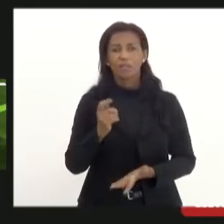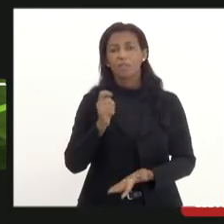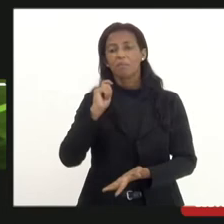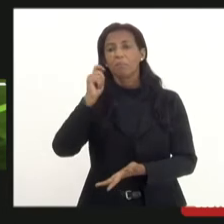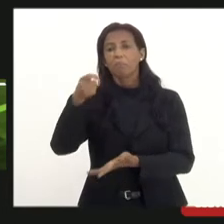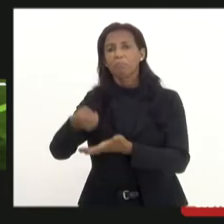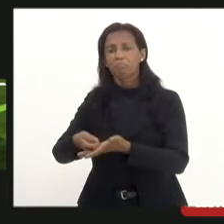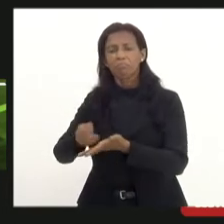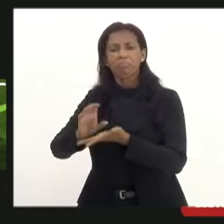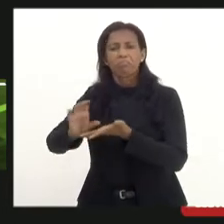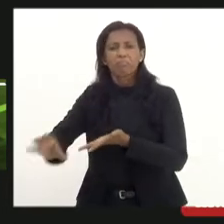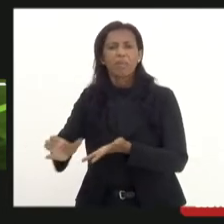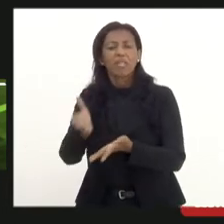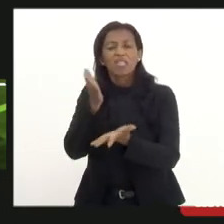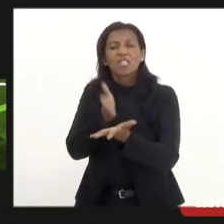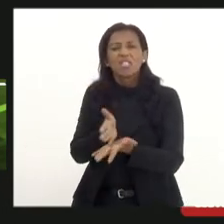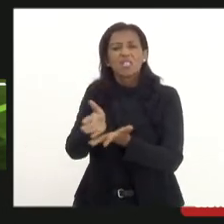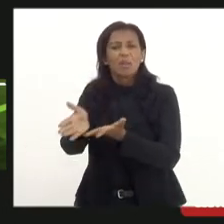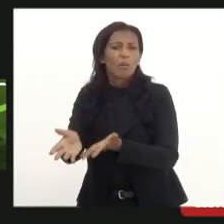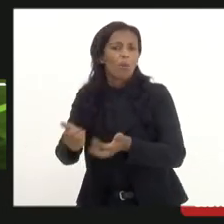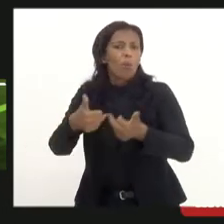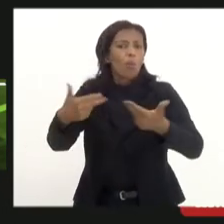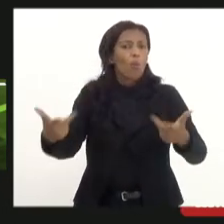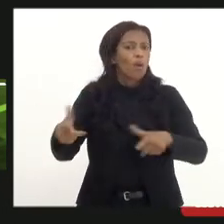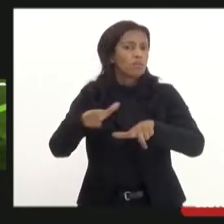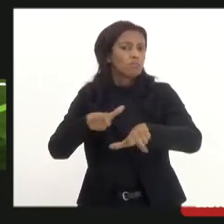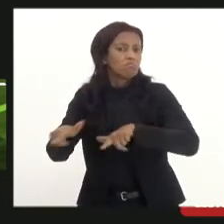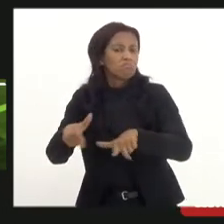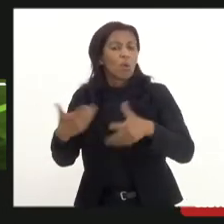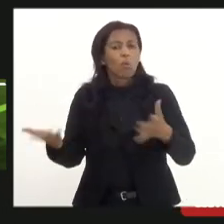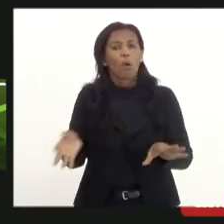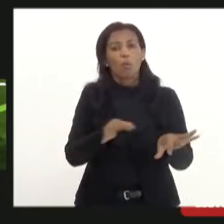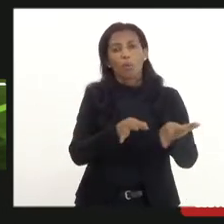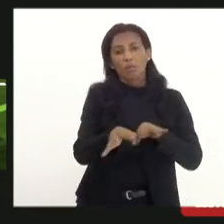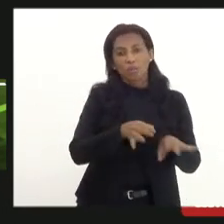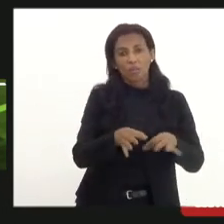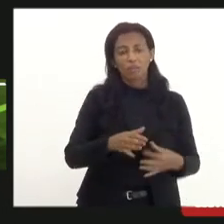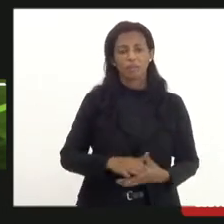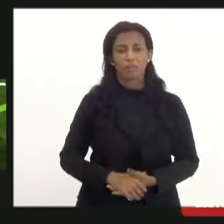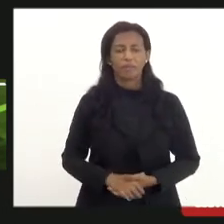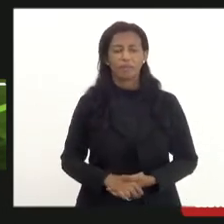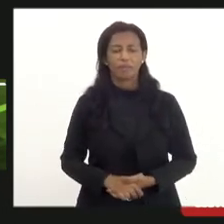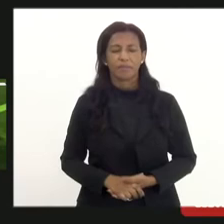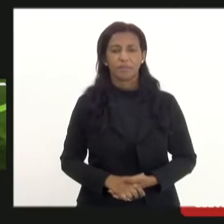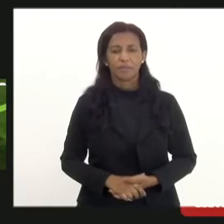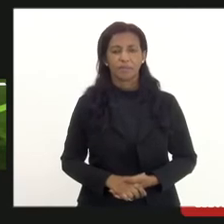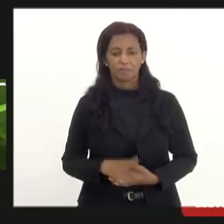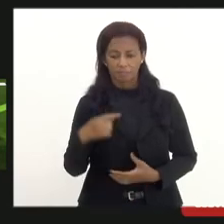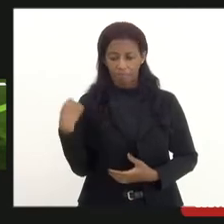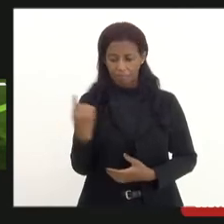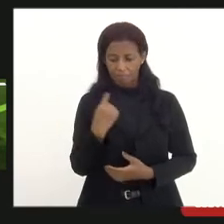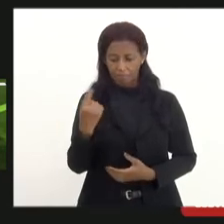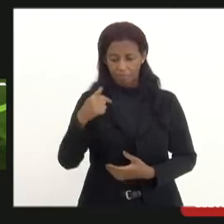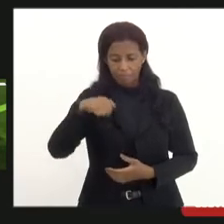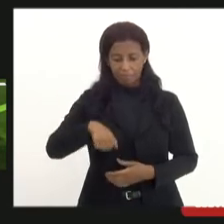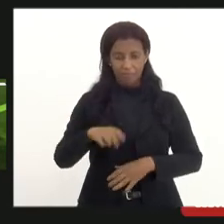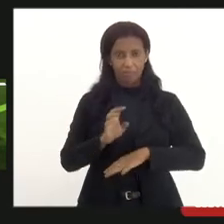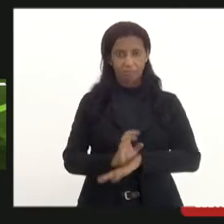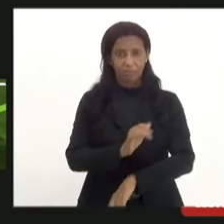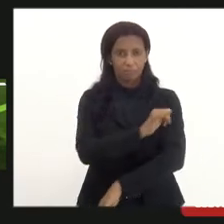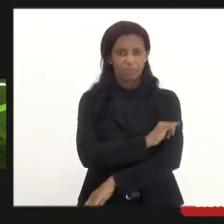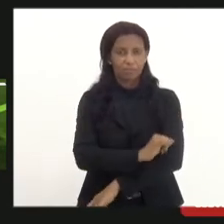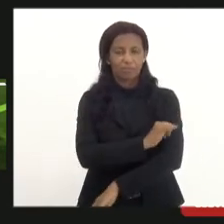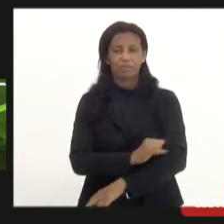efetuado? Em que segmentos, quais serviços, quais projetos? Para nós aqui do estado do Rio